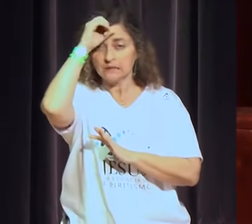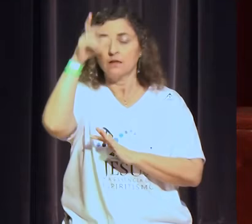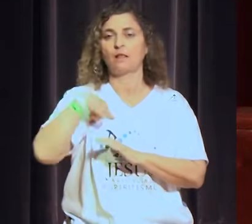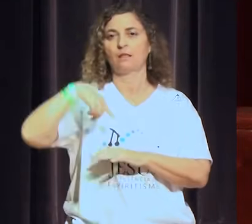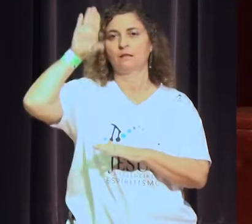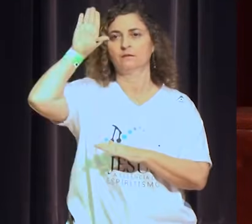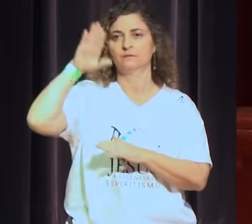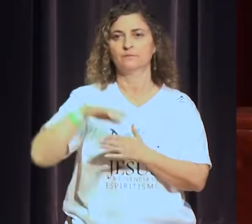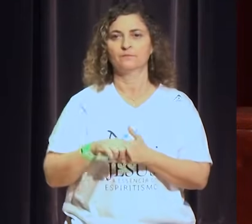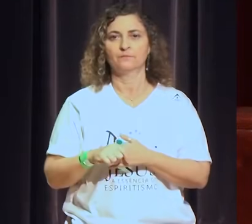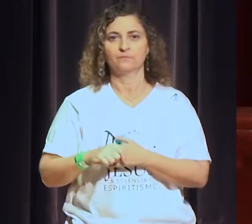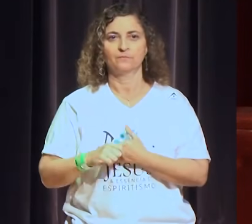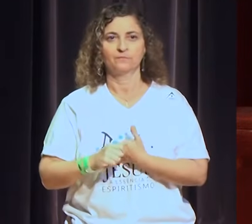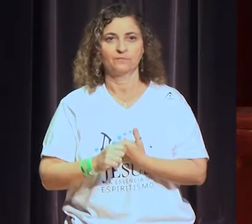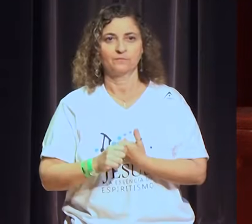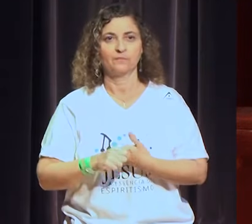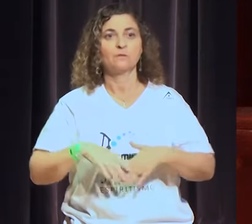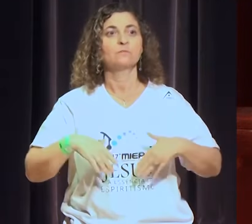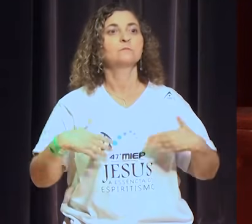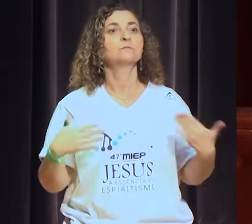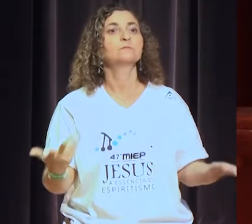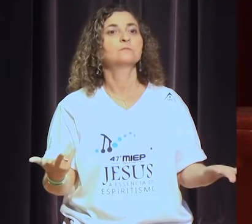Qual é a partícula de Deus?